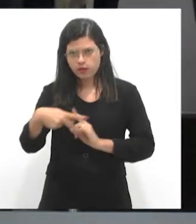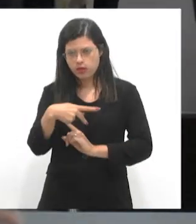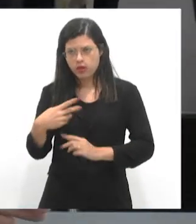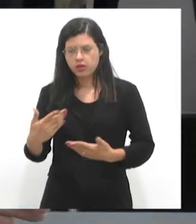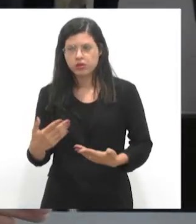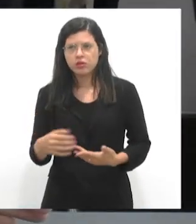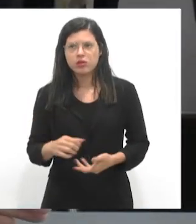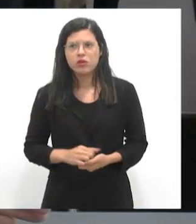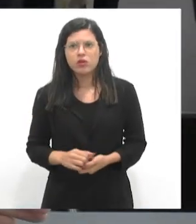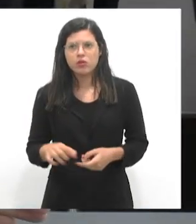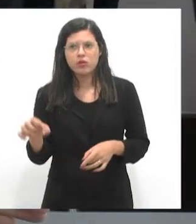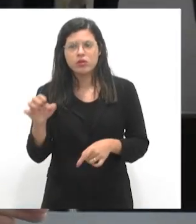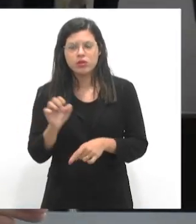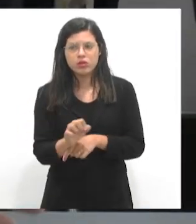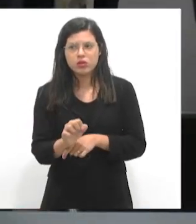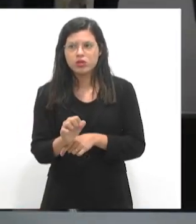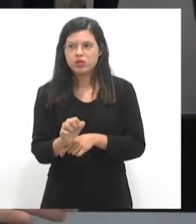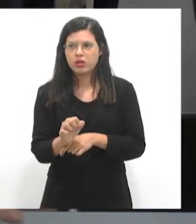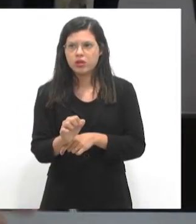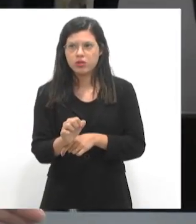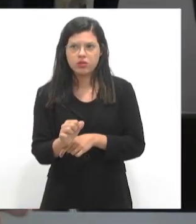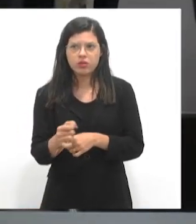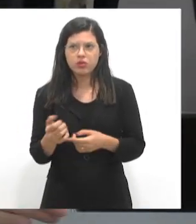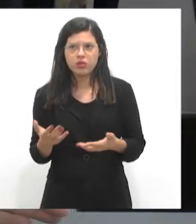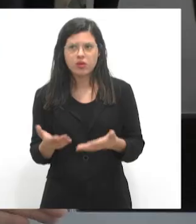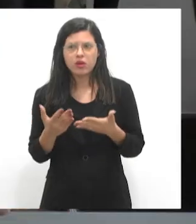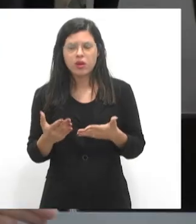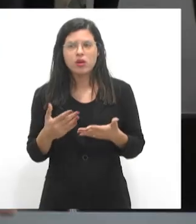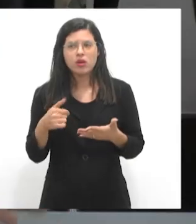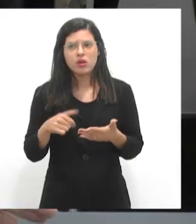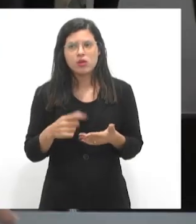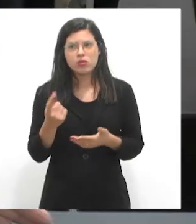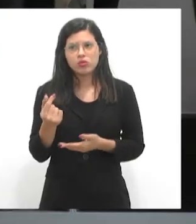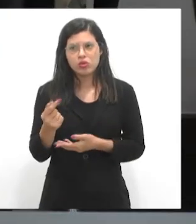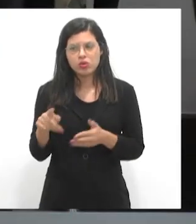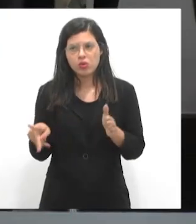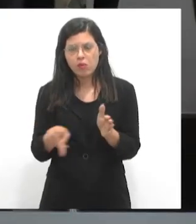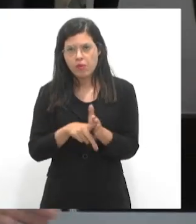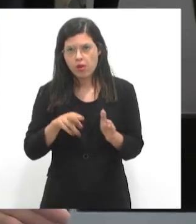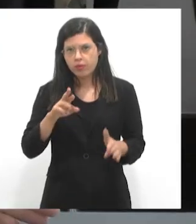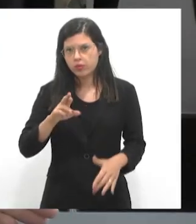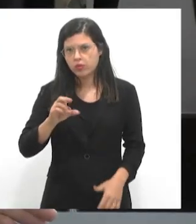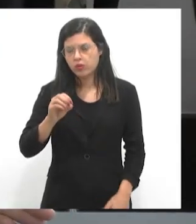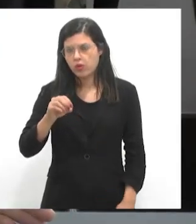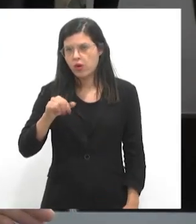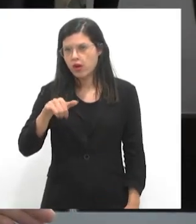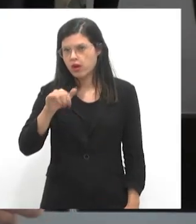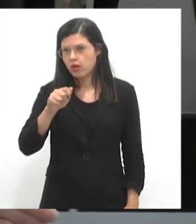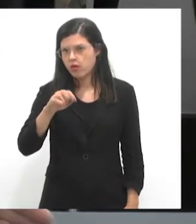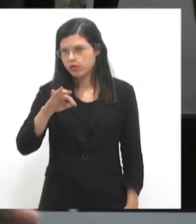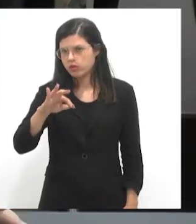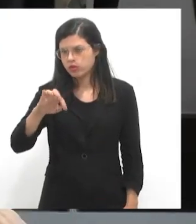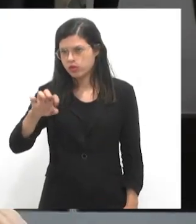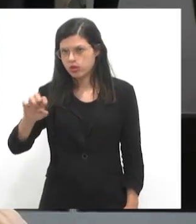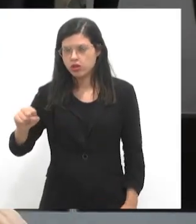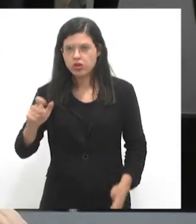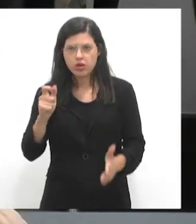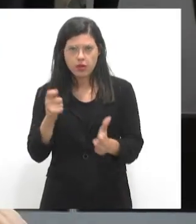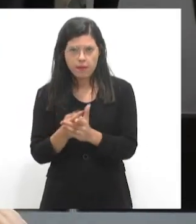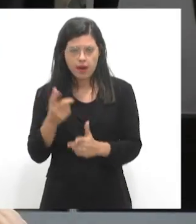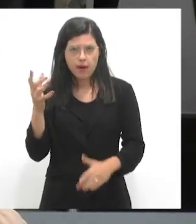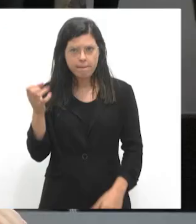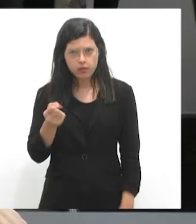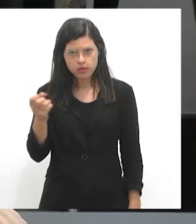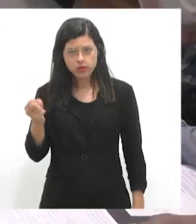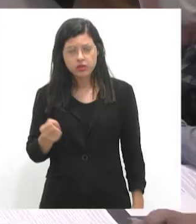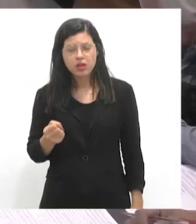quer sacramentar que o dinheiro do ROD-PE, que paga aposentado e pensionista, sirva para